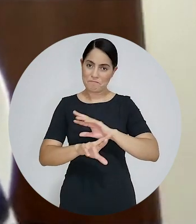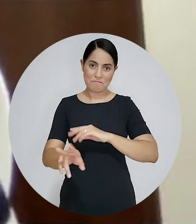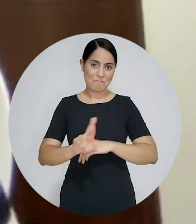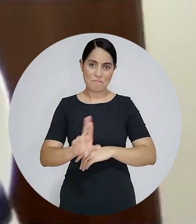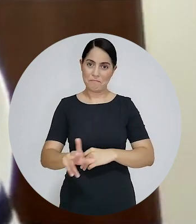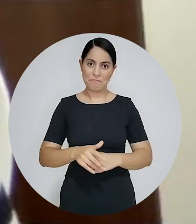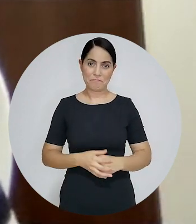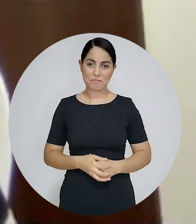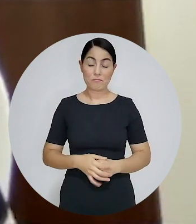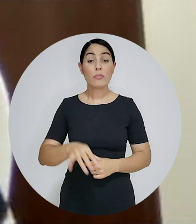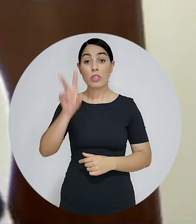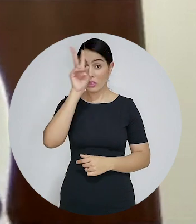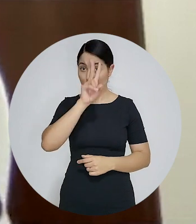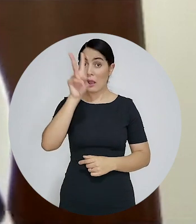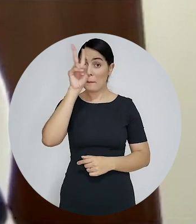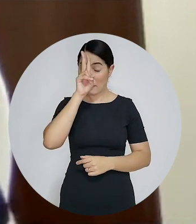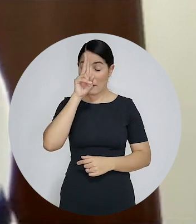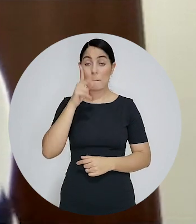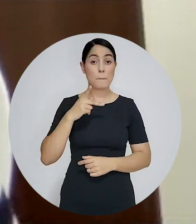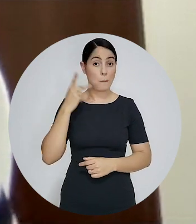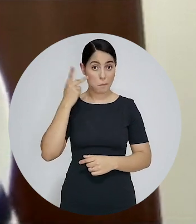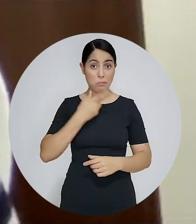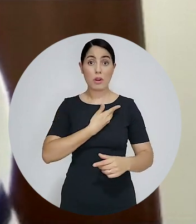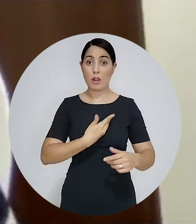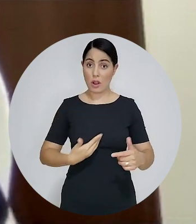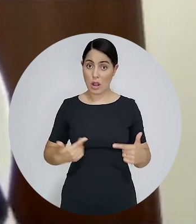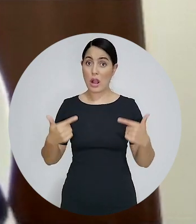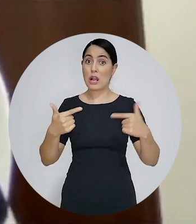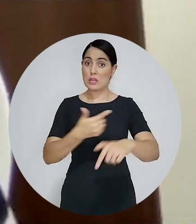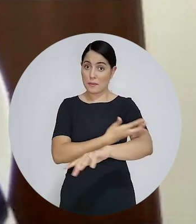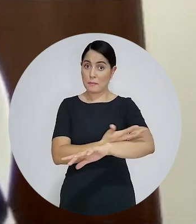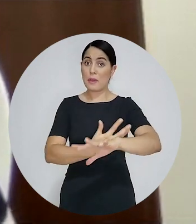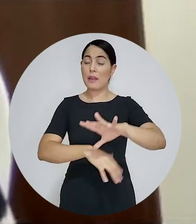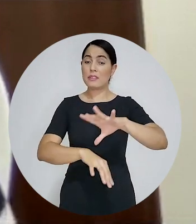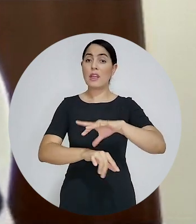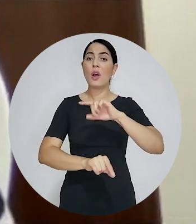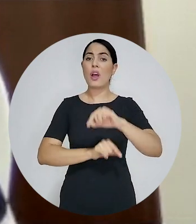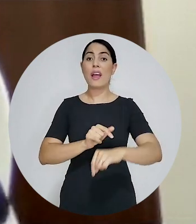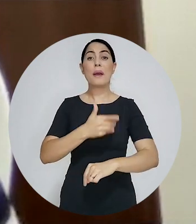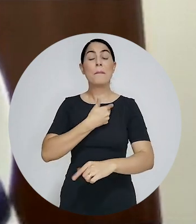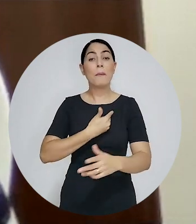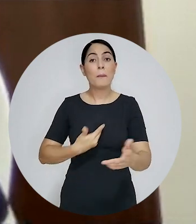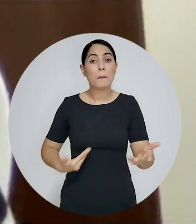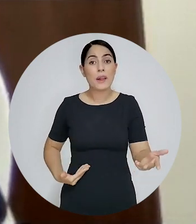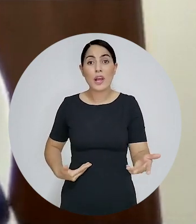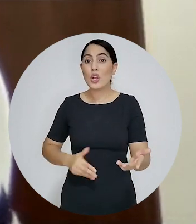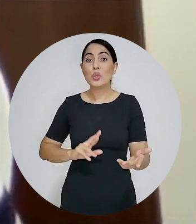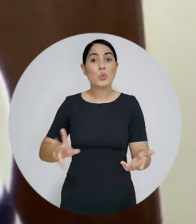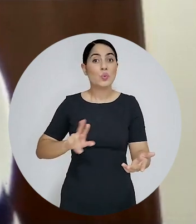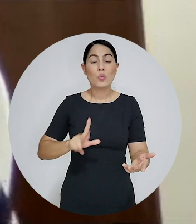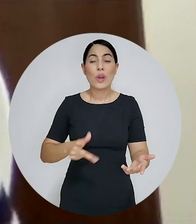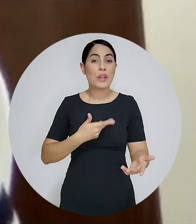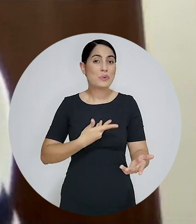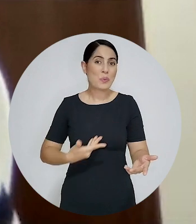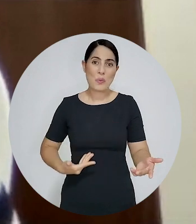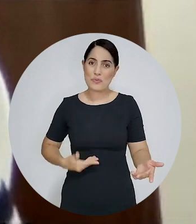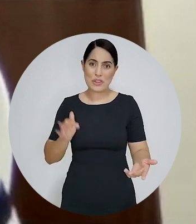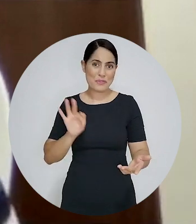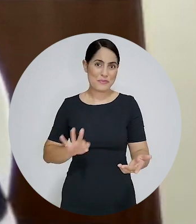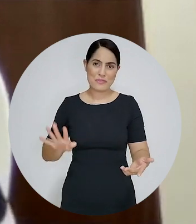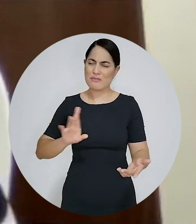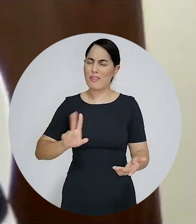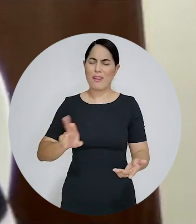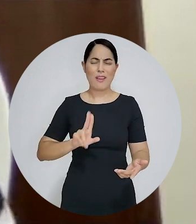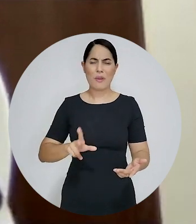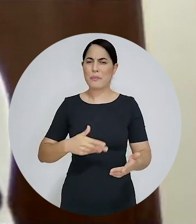E a gente tem que lembrar que as políticas ambientais, elas são políticas públicas, elas não são políticas de governo,